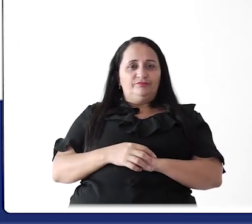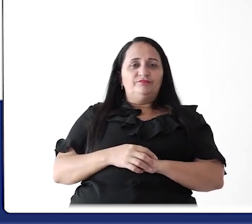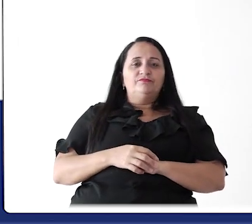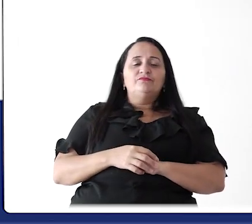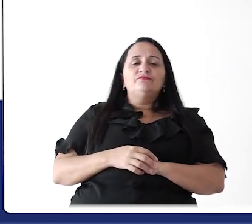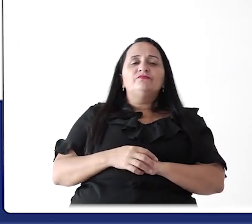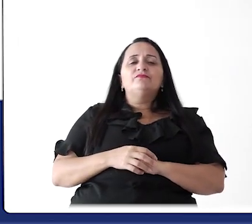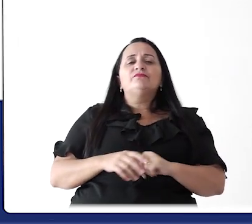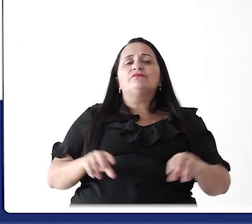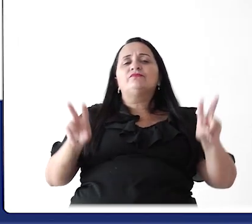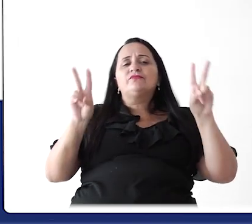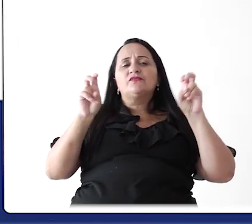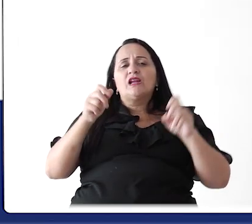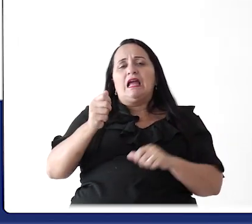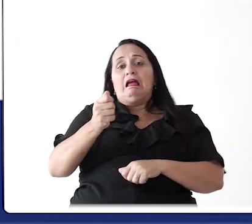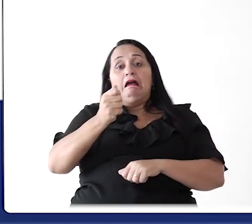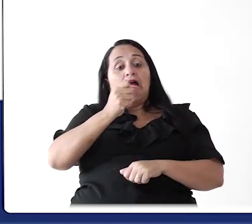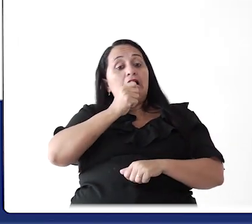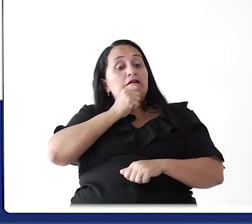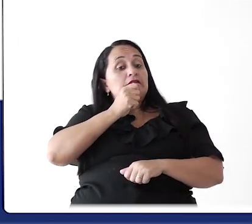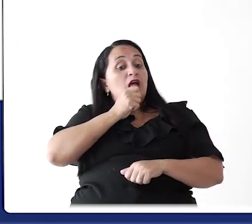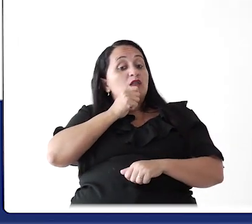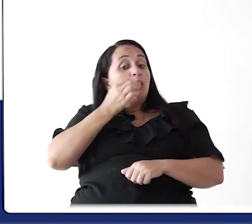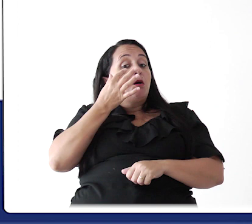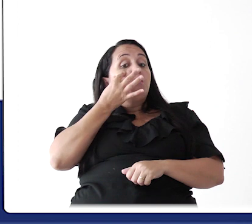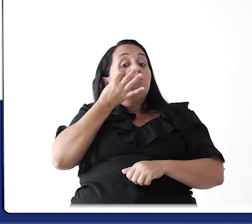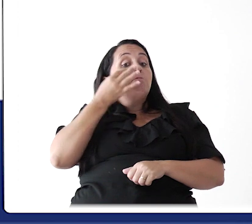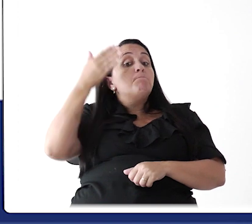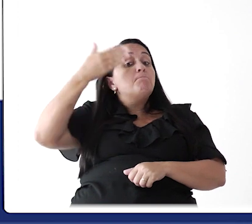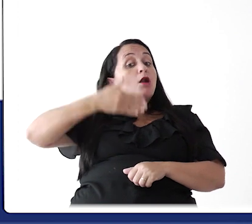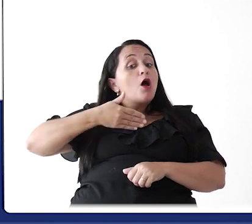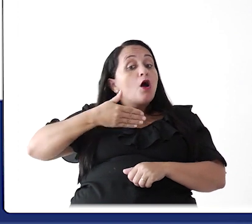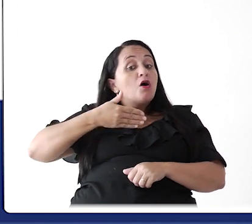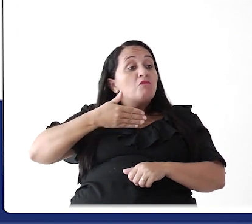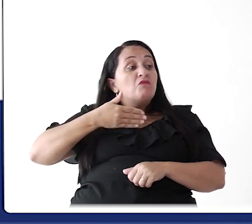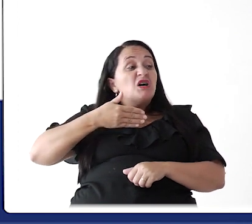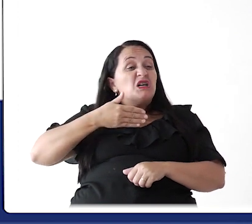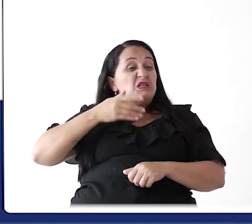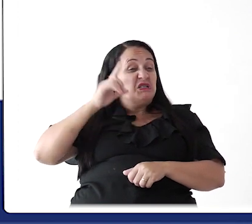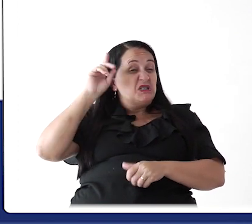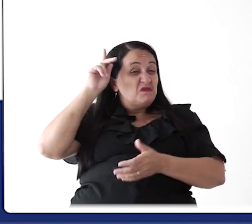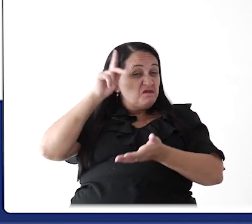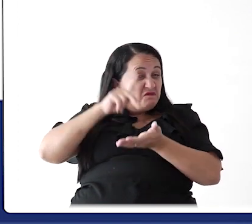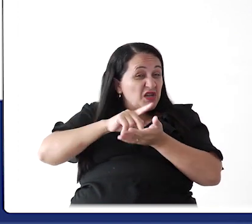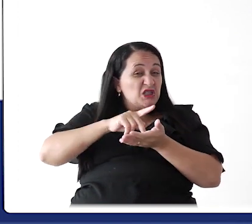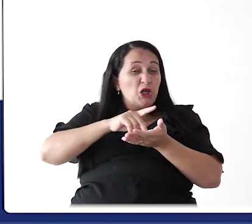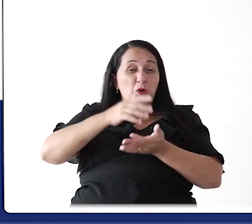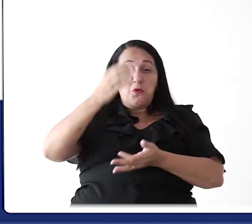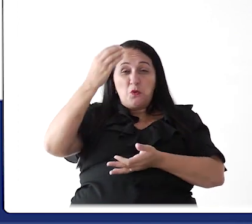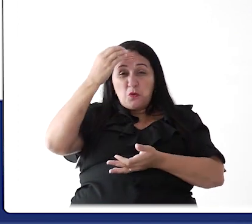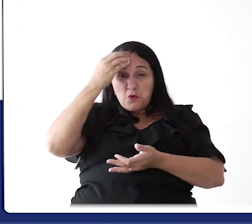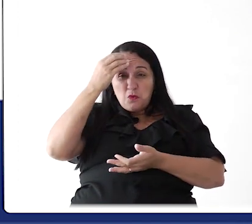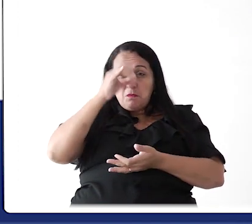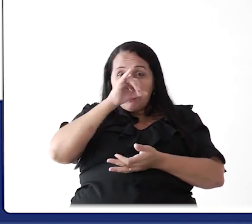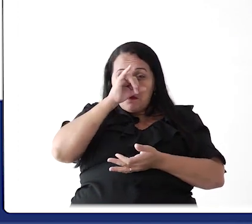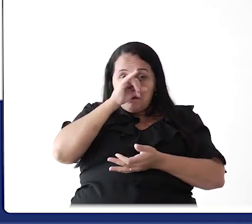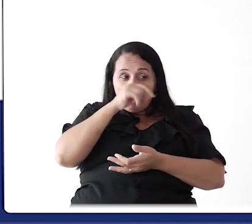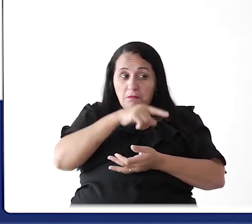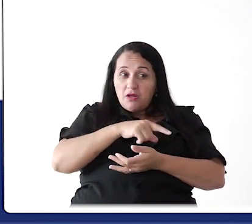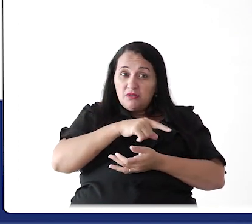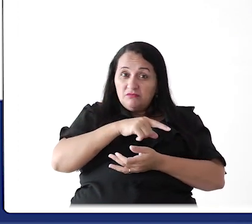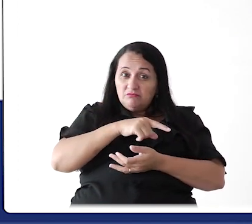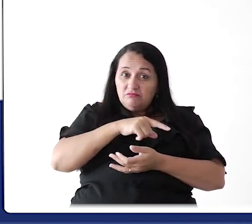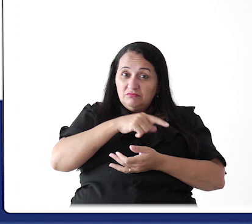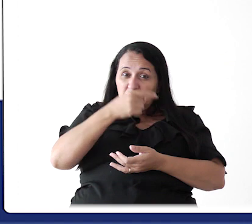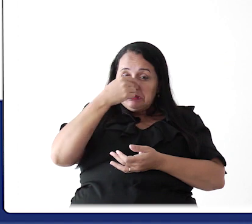No trecho, ainda não há provas que o incriminem definitivamente. Essa